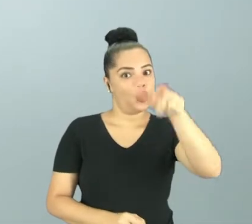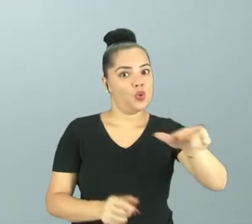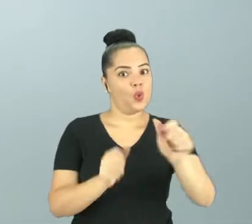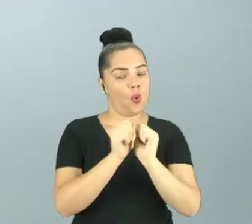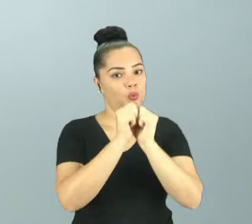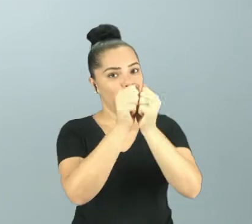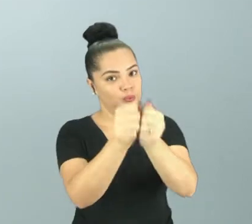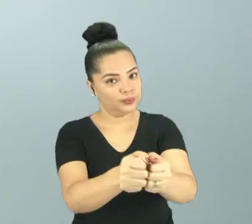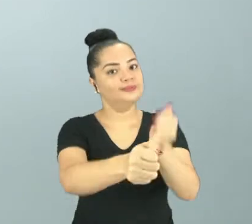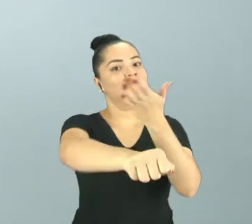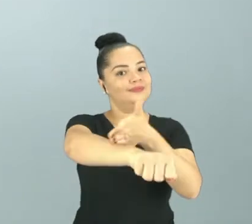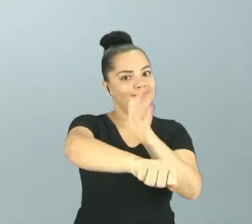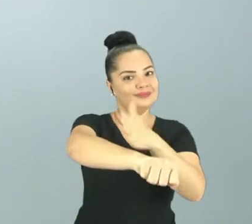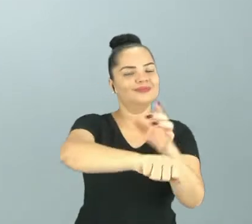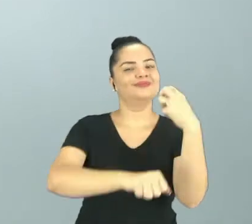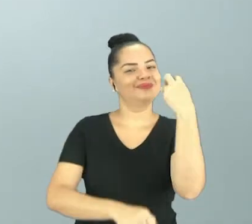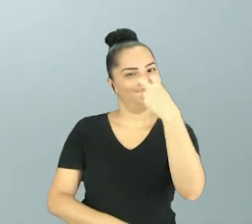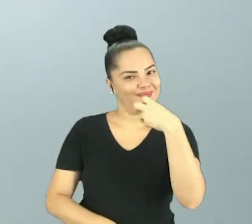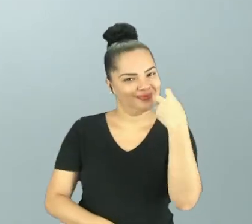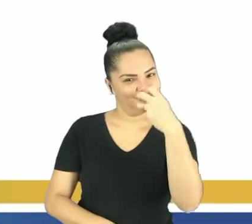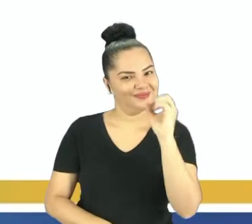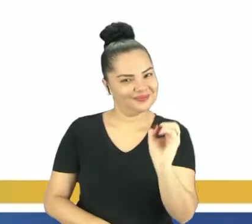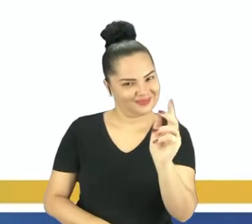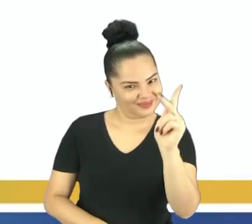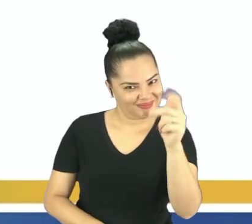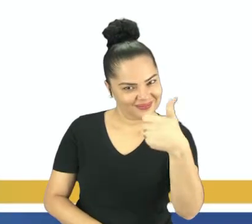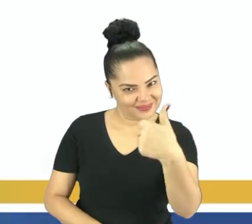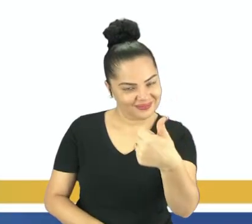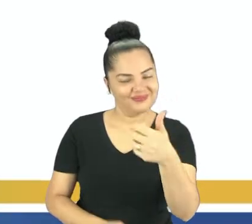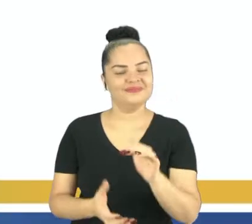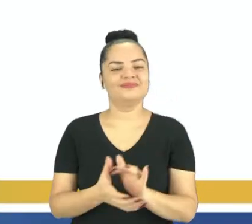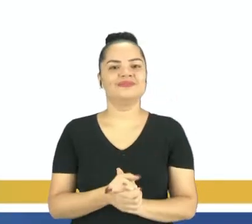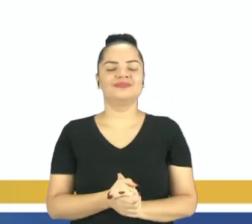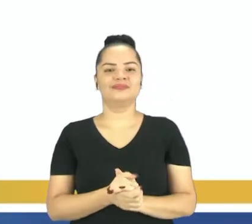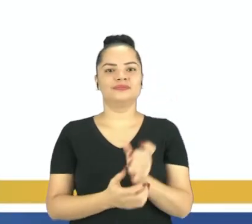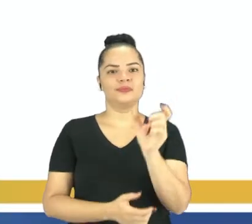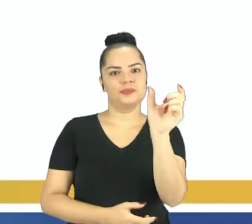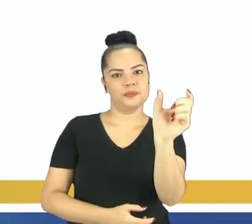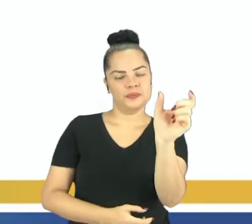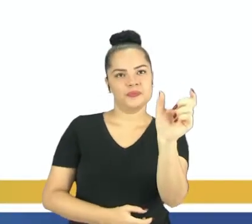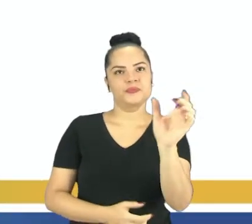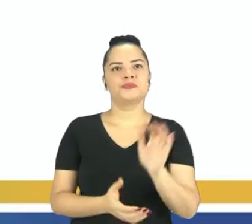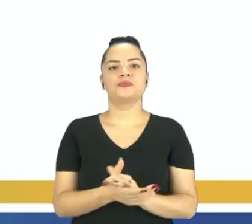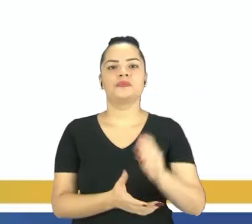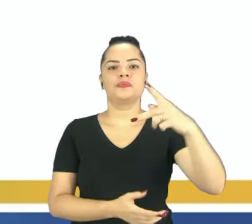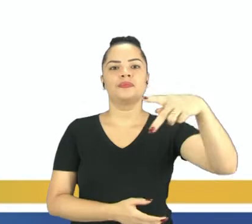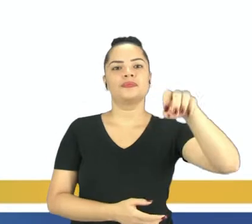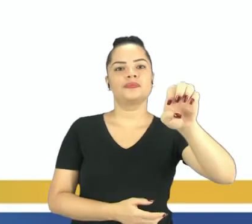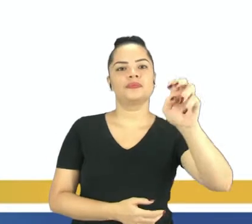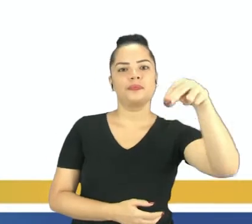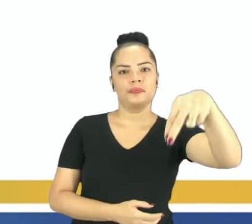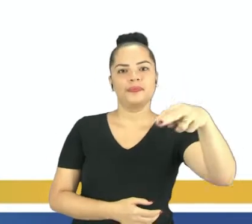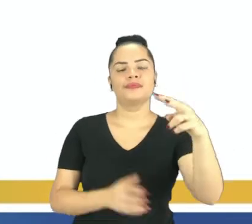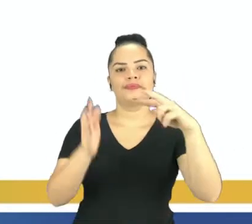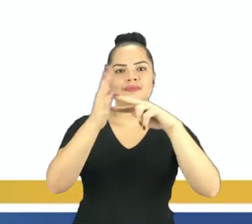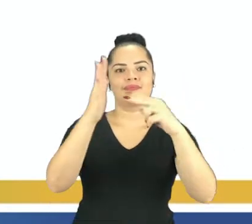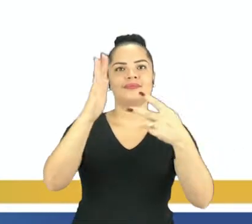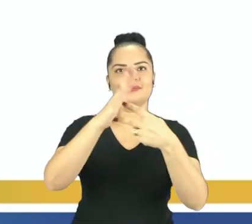comigo para treinar também a oralidade, ok? Vamos lá? Então, a primeira palavra nós temos pen, que é